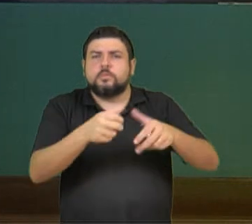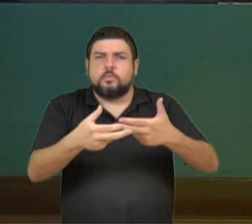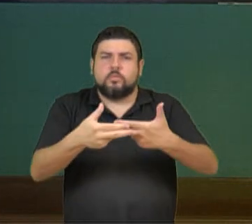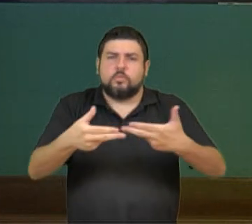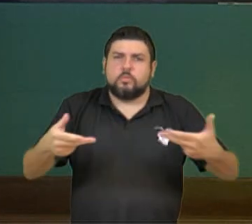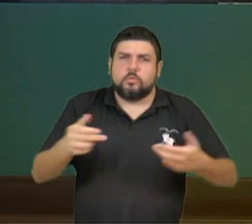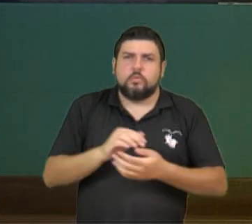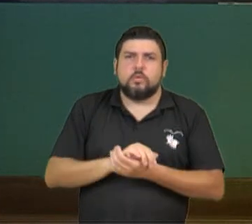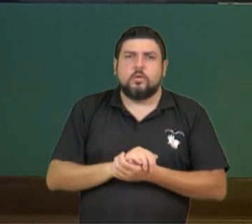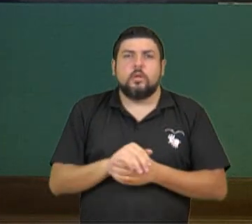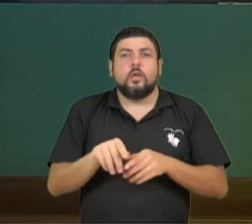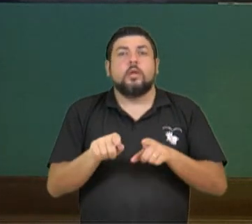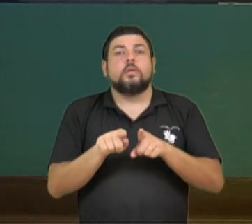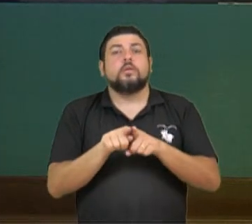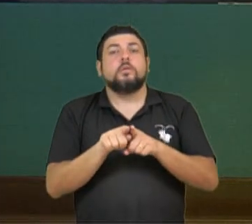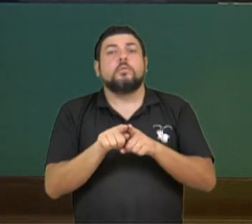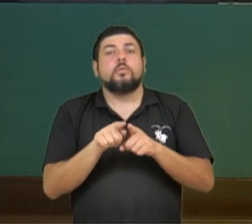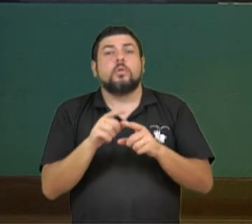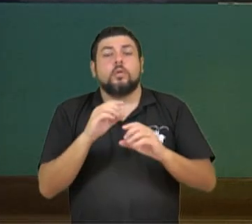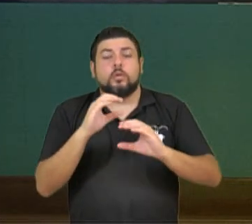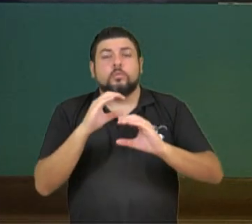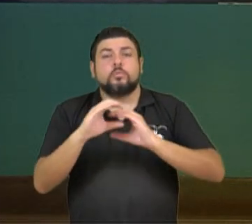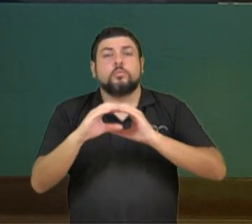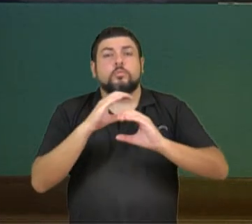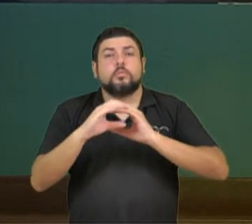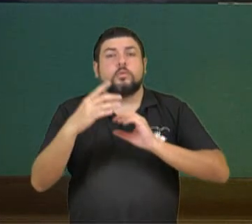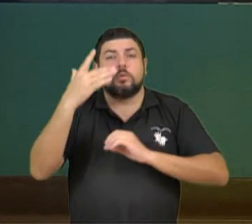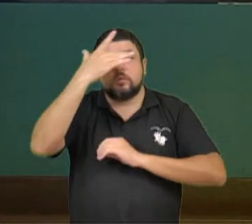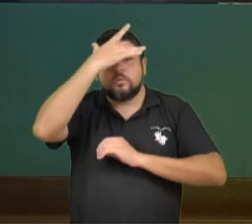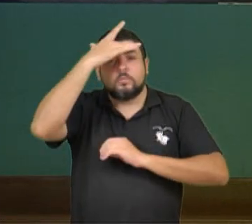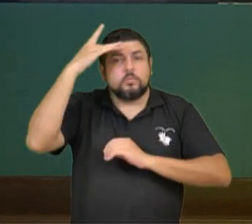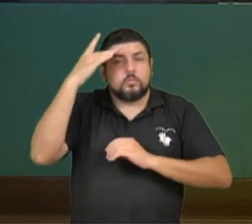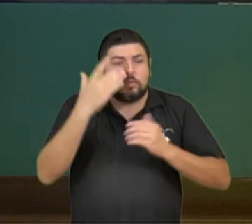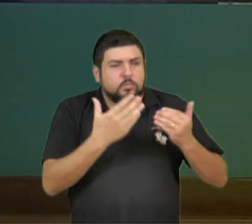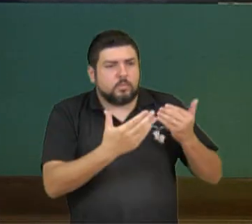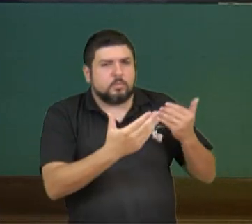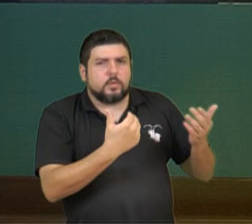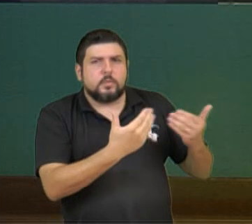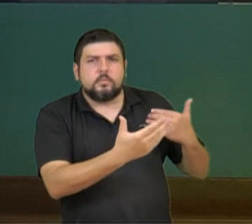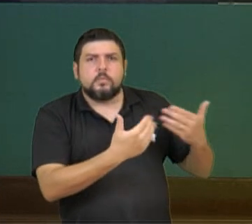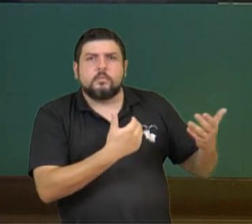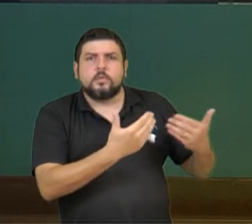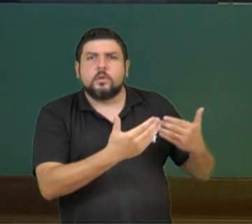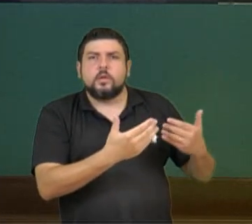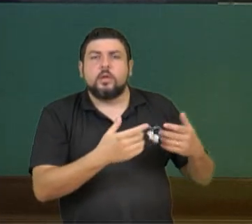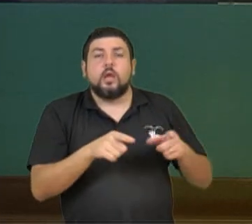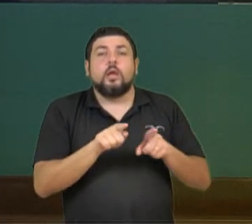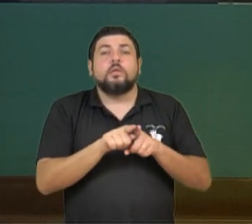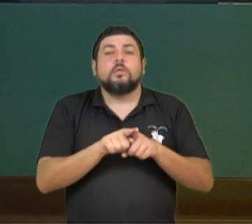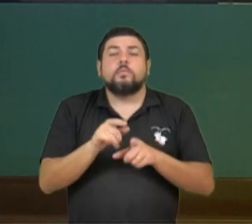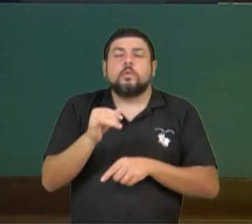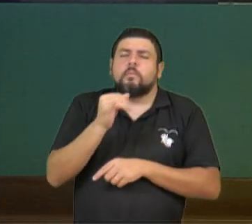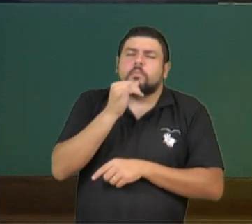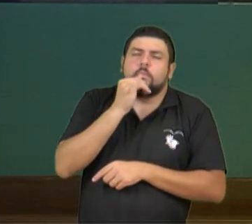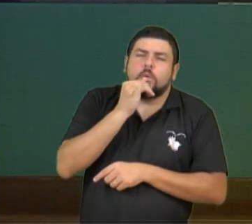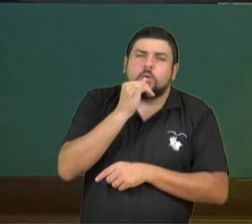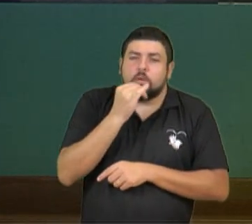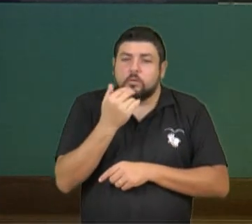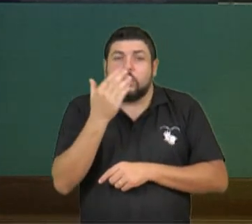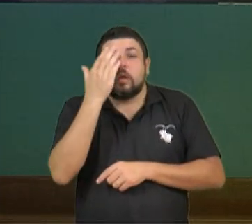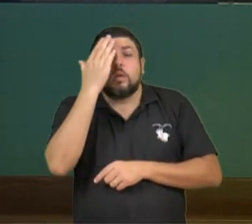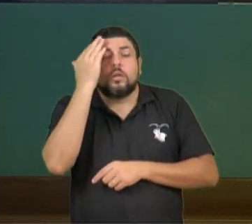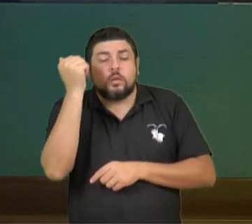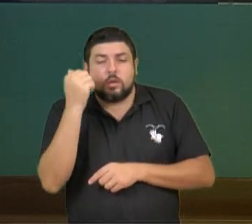a comunicabilidade através de pessoas, onde cada vez mais nos incentivam a não saber apenas um idioma a mais do que o nosso